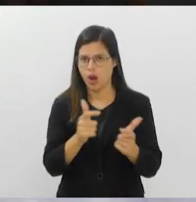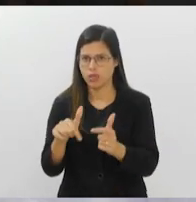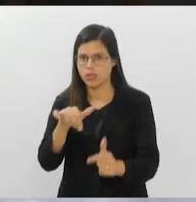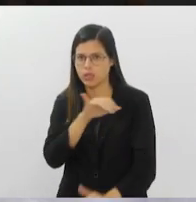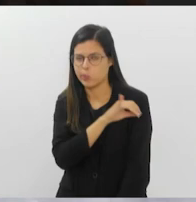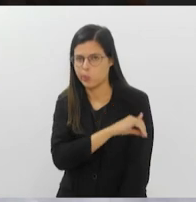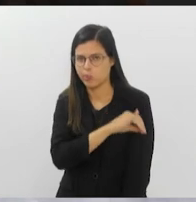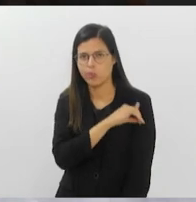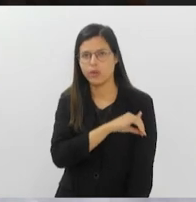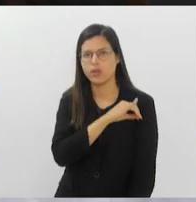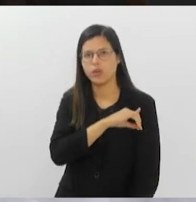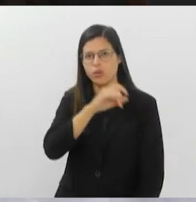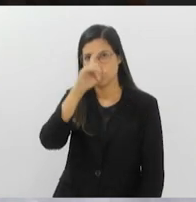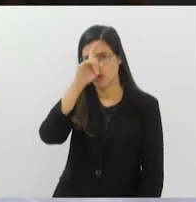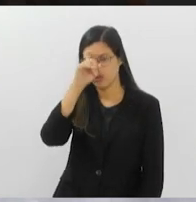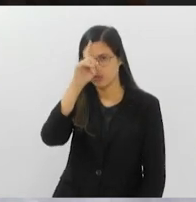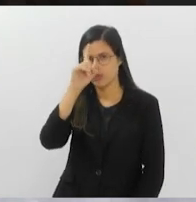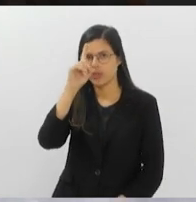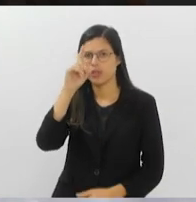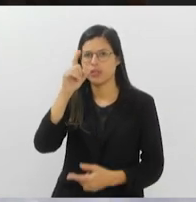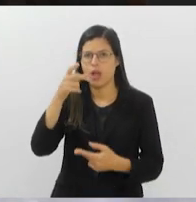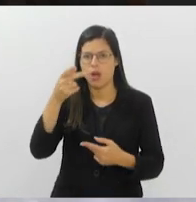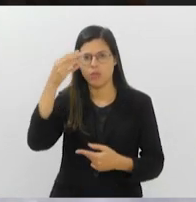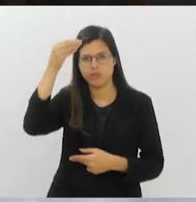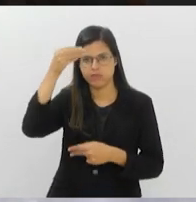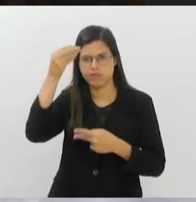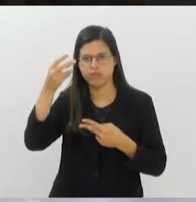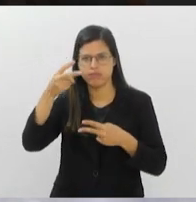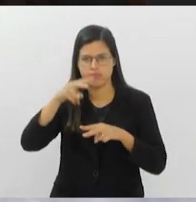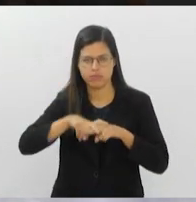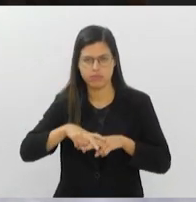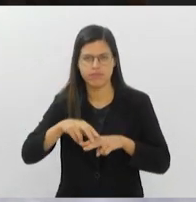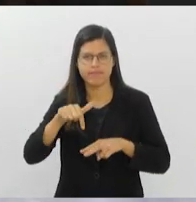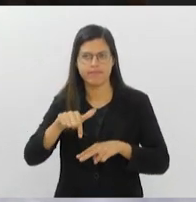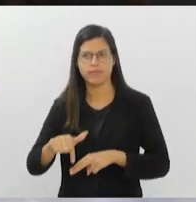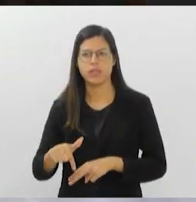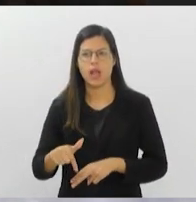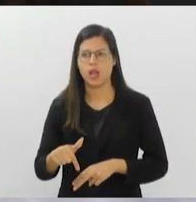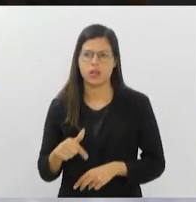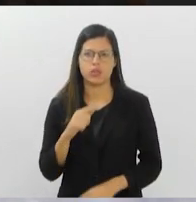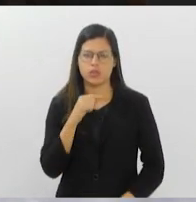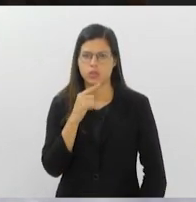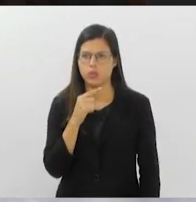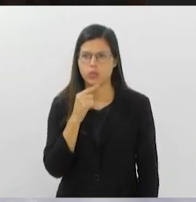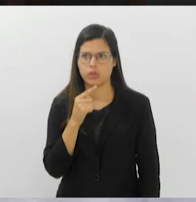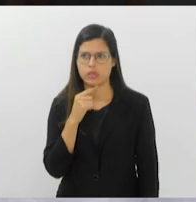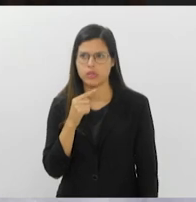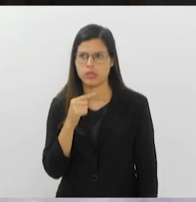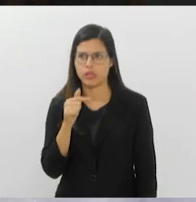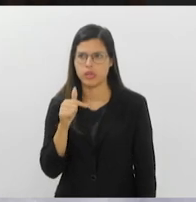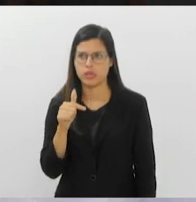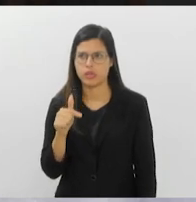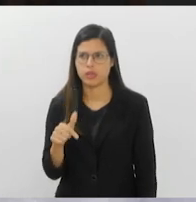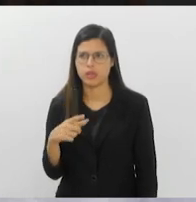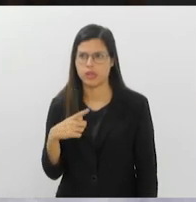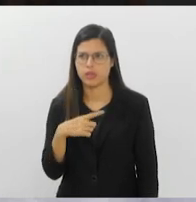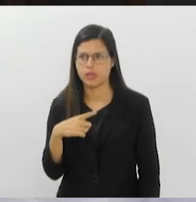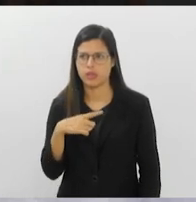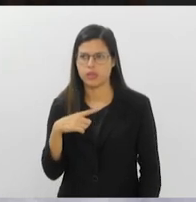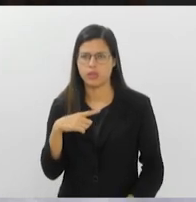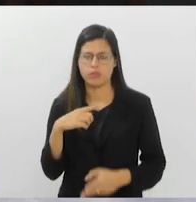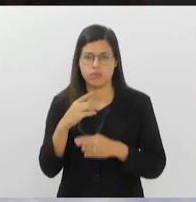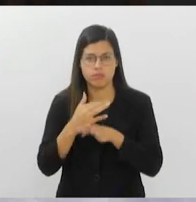lugar onde a luta tem avançado e onde a gente conseguiu não ter mais no sistema municipal, internações de longa